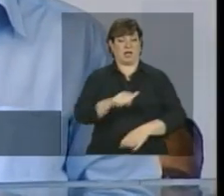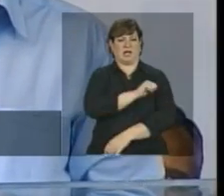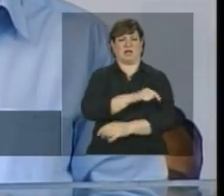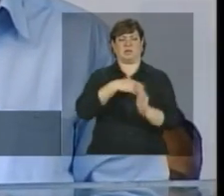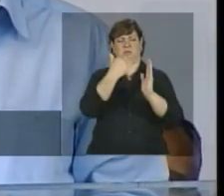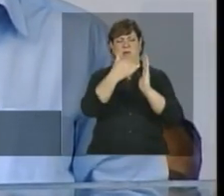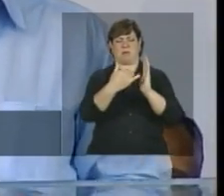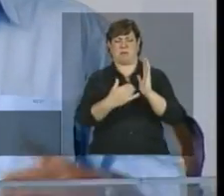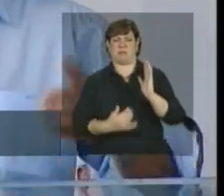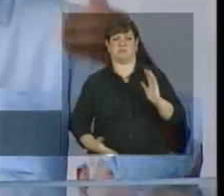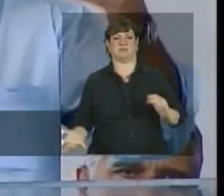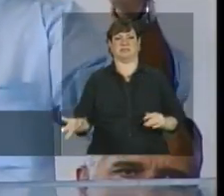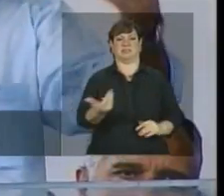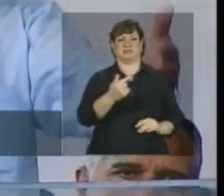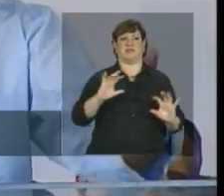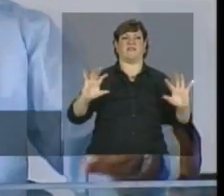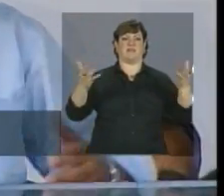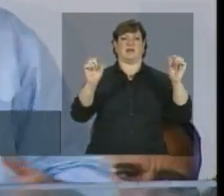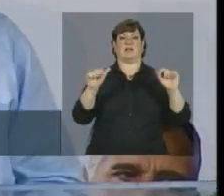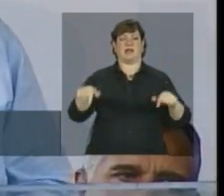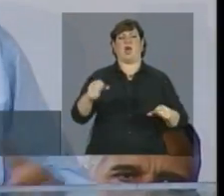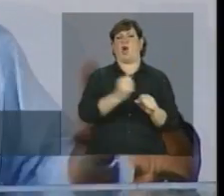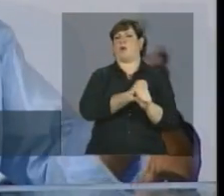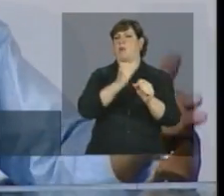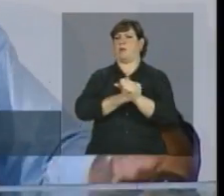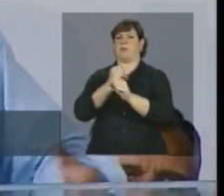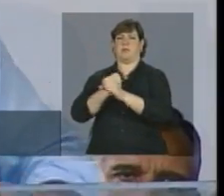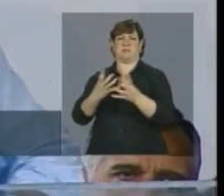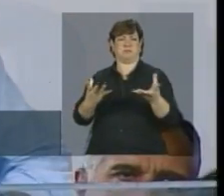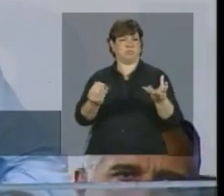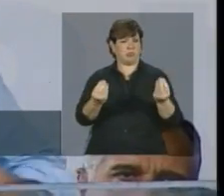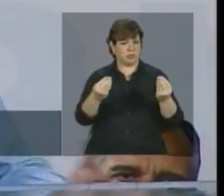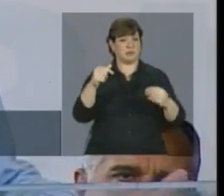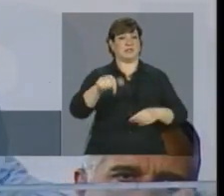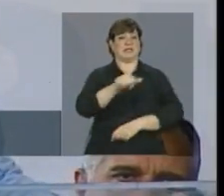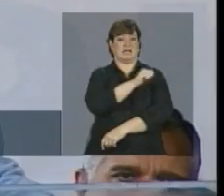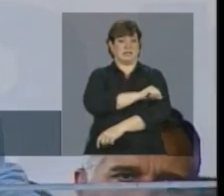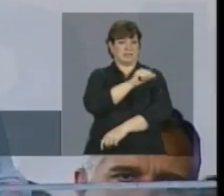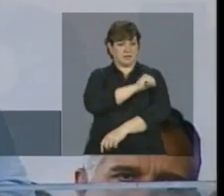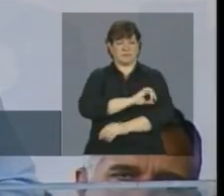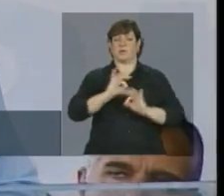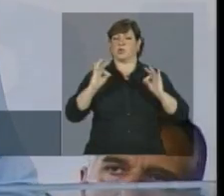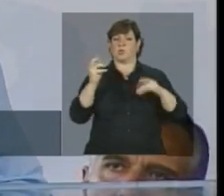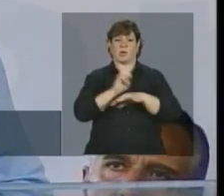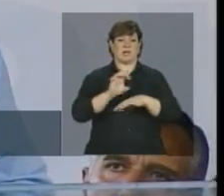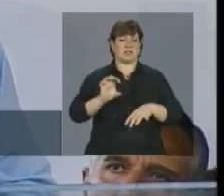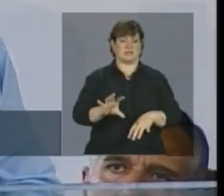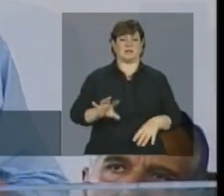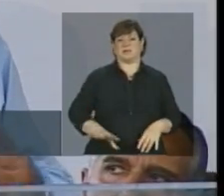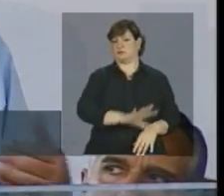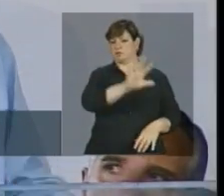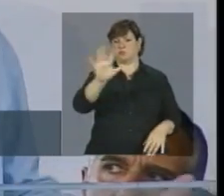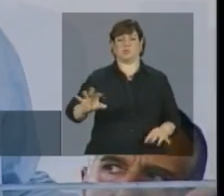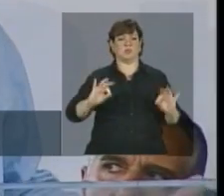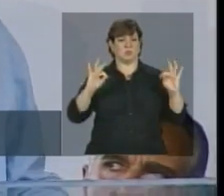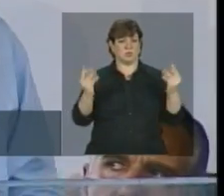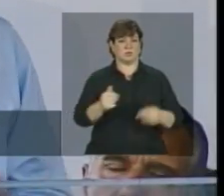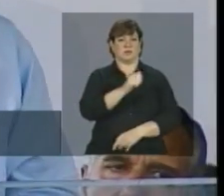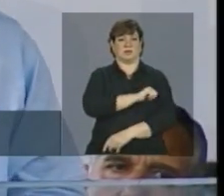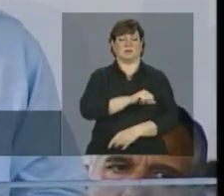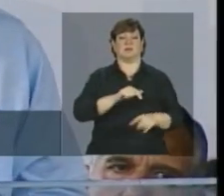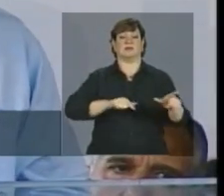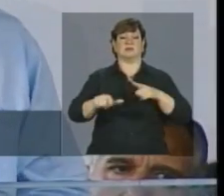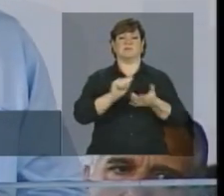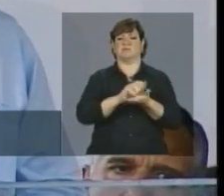eventos extraordinário. Hoje o Rio é um canteiro de obras, não só a cidade, todo o estado do Rio de Janeiro, o menor índice de desemprego